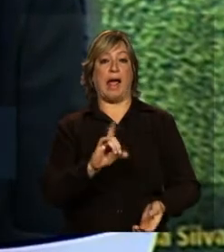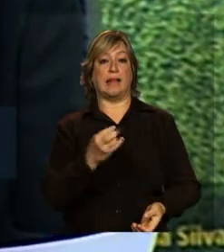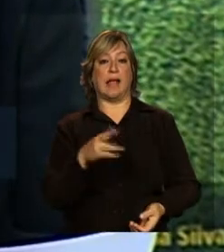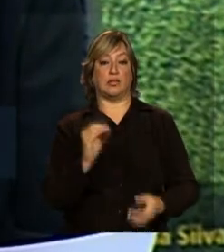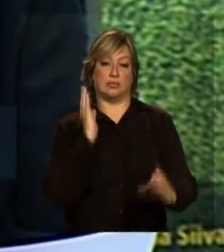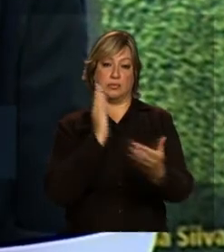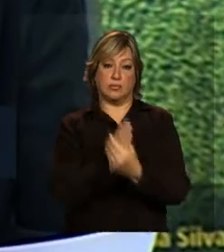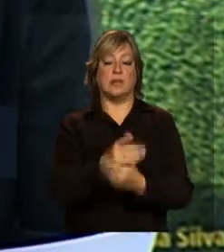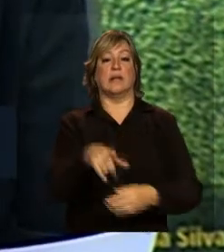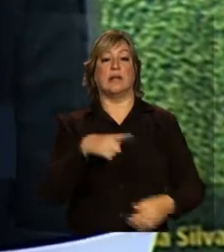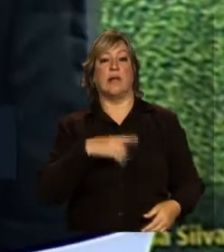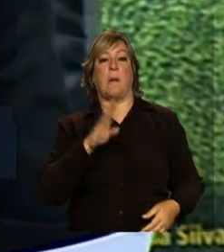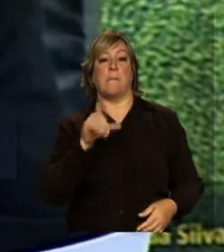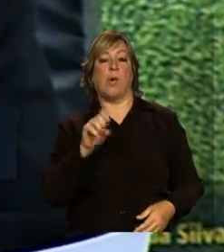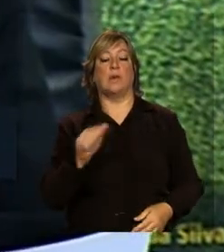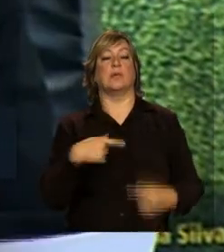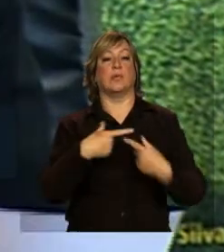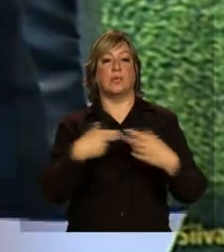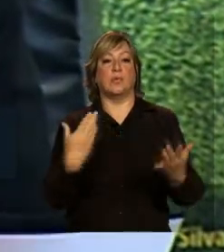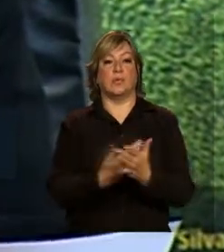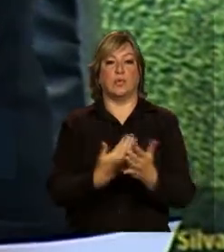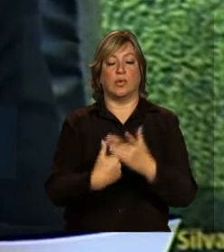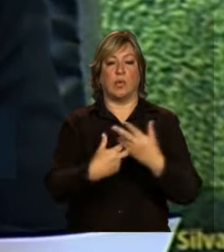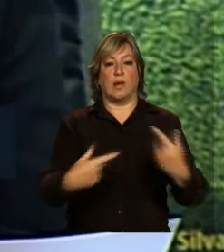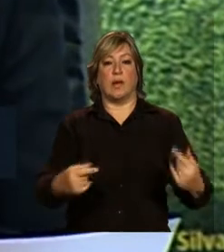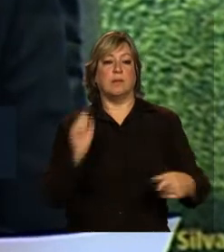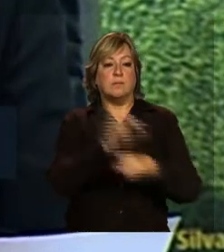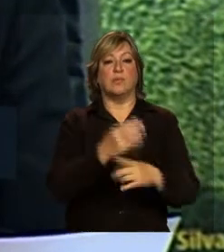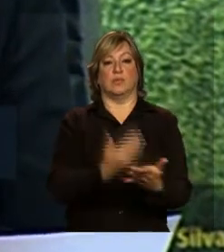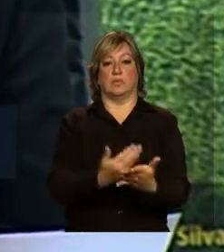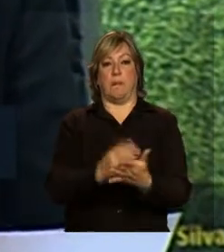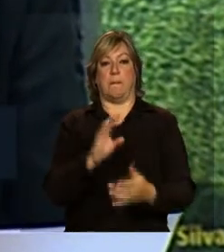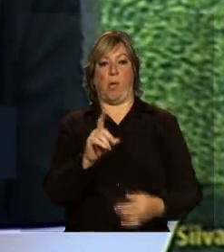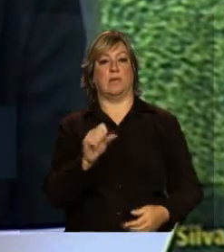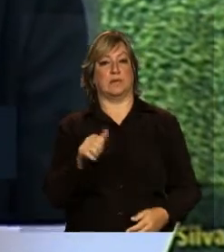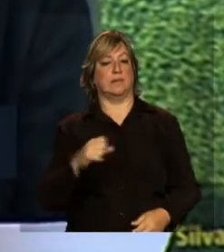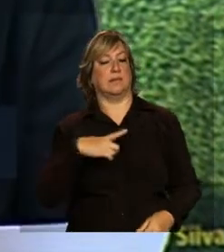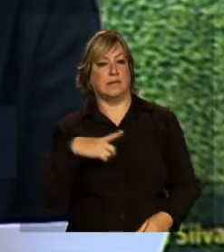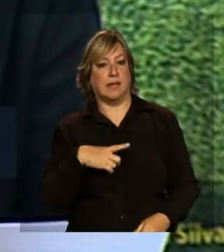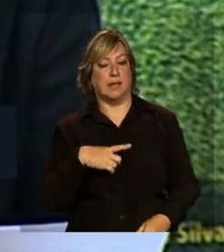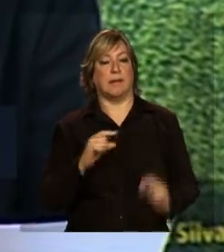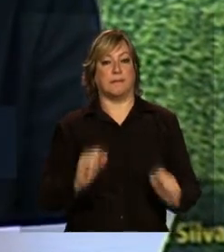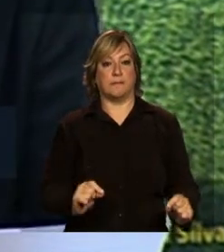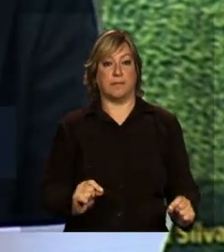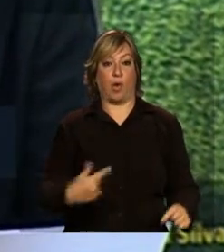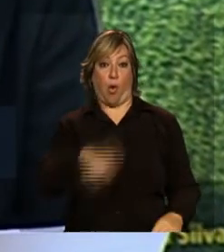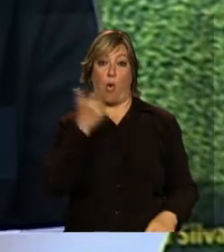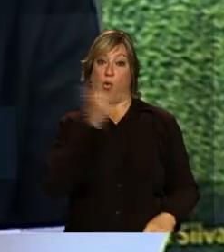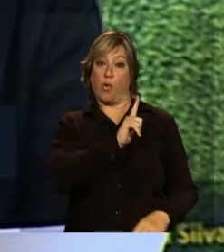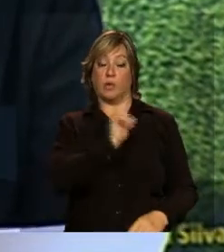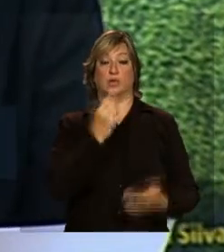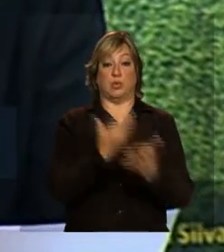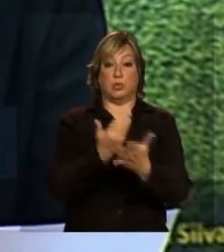Bolsa Formação com atendimento prioritário para a ocupação das vagas. Portanto, no que trata ao acesso